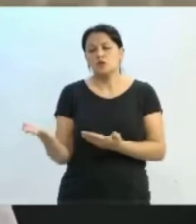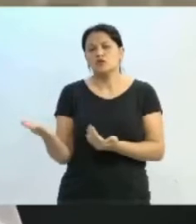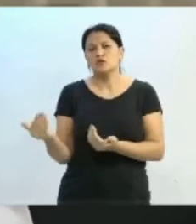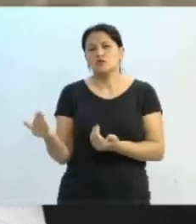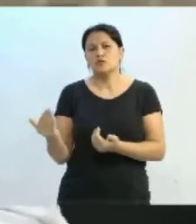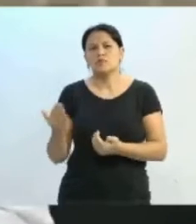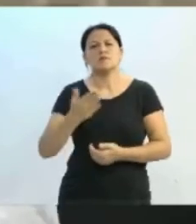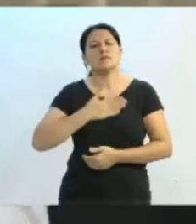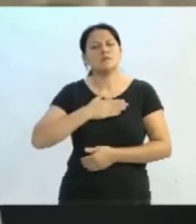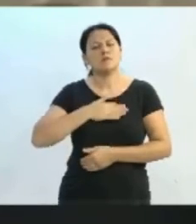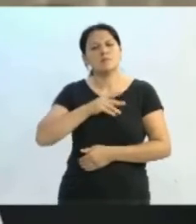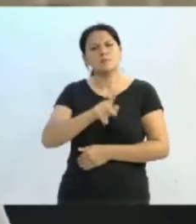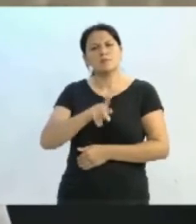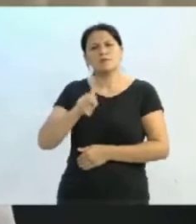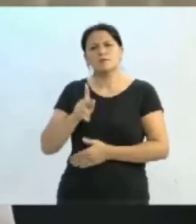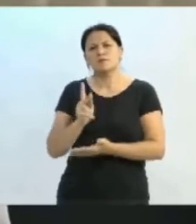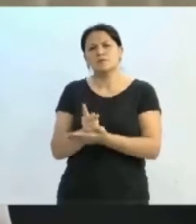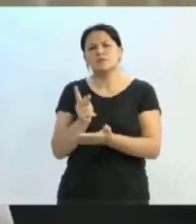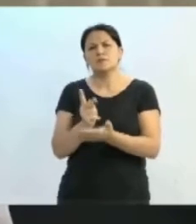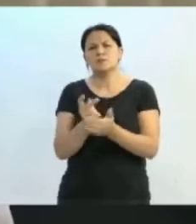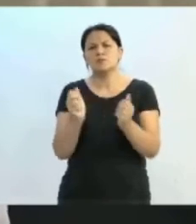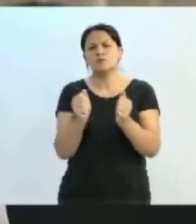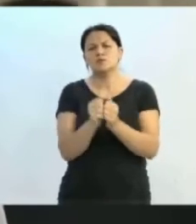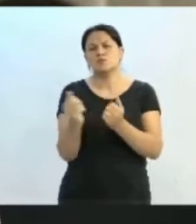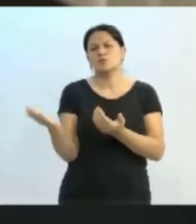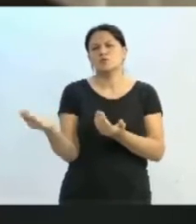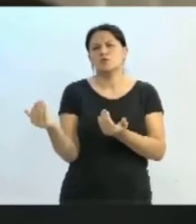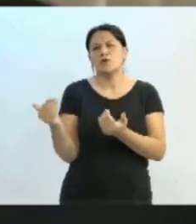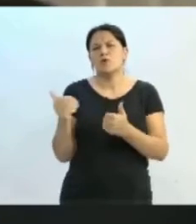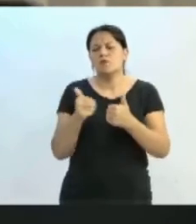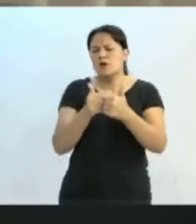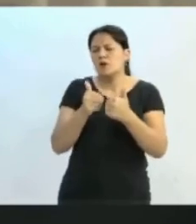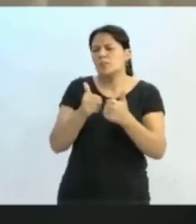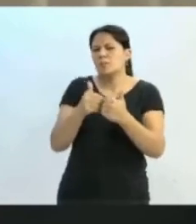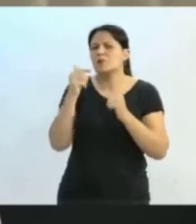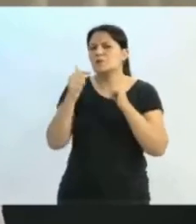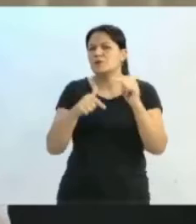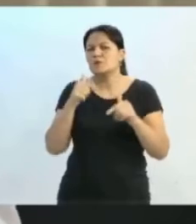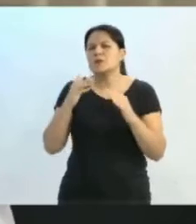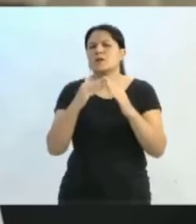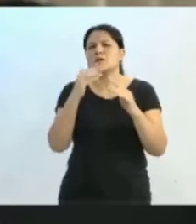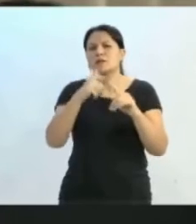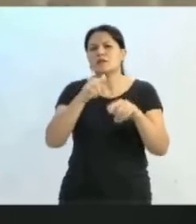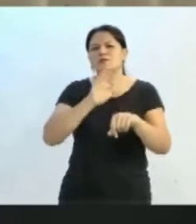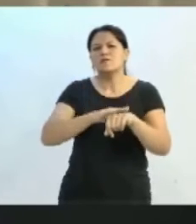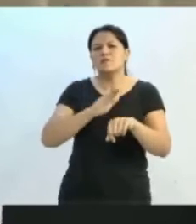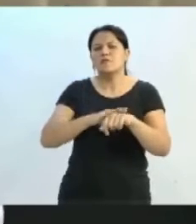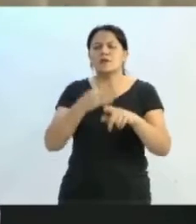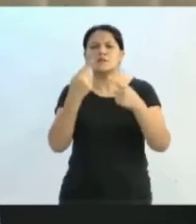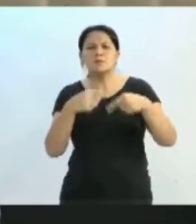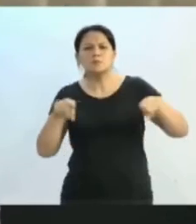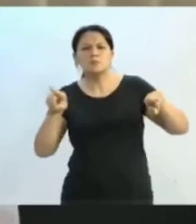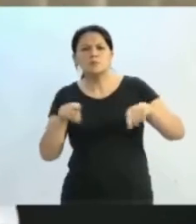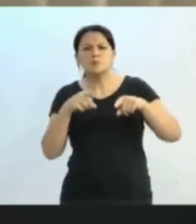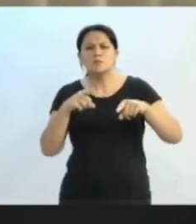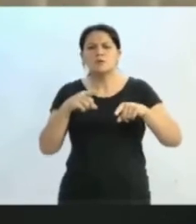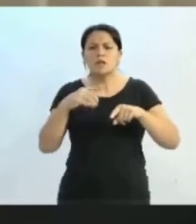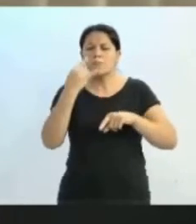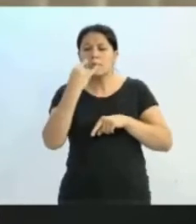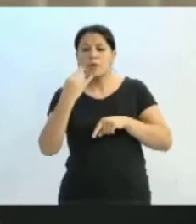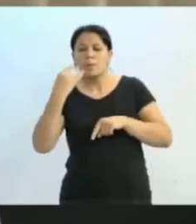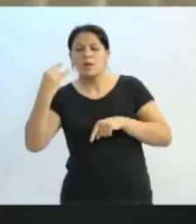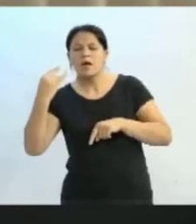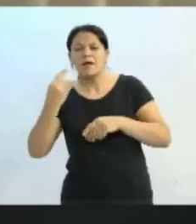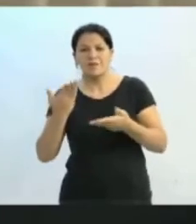por ser professor estou em tudo momento junto com os jovens e acompanham o trabalho que a igreja faz na musicalização de atrair o jovem consiga